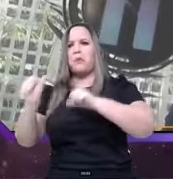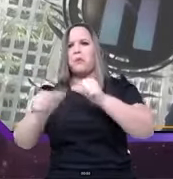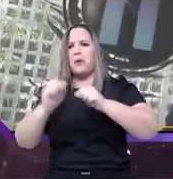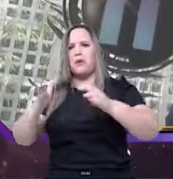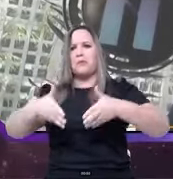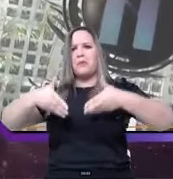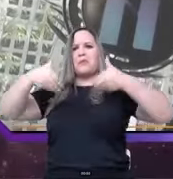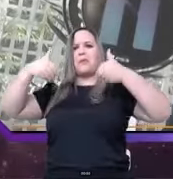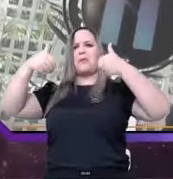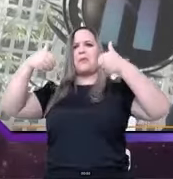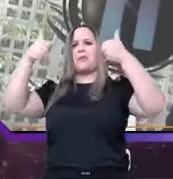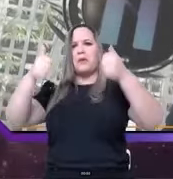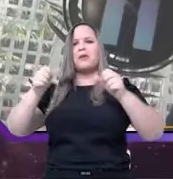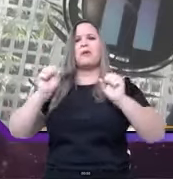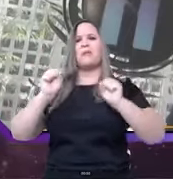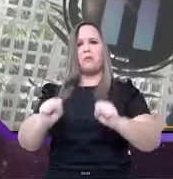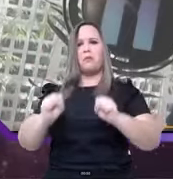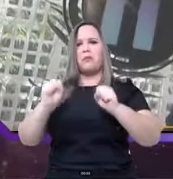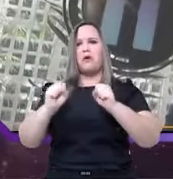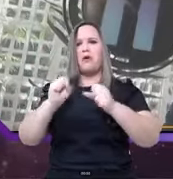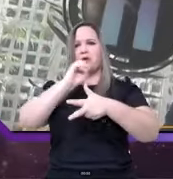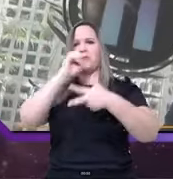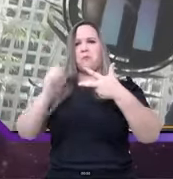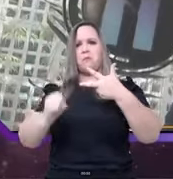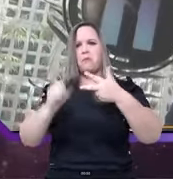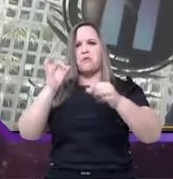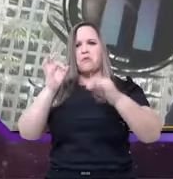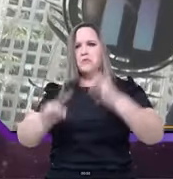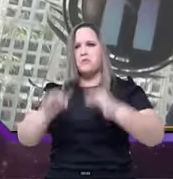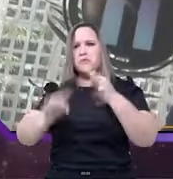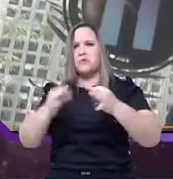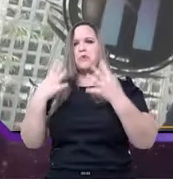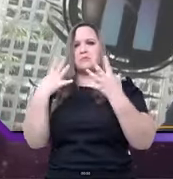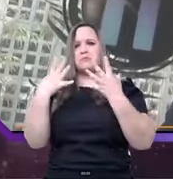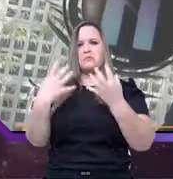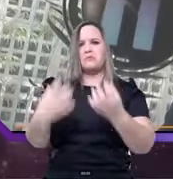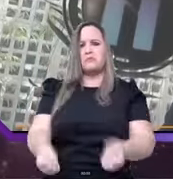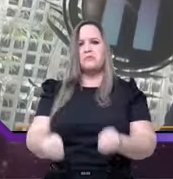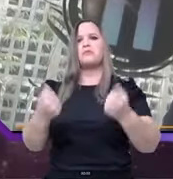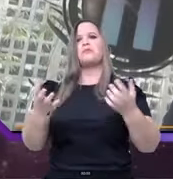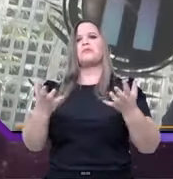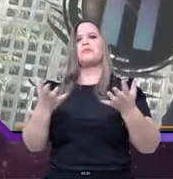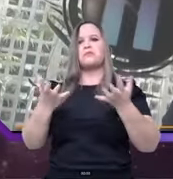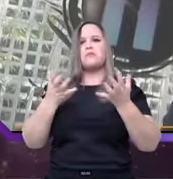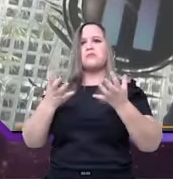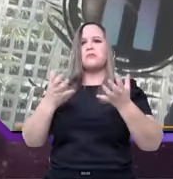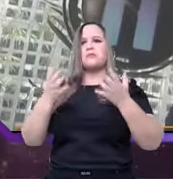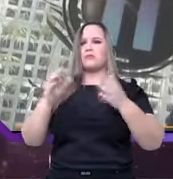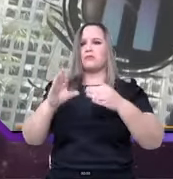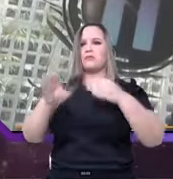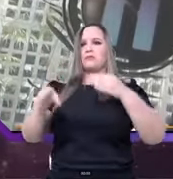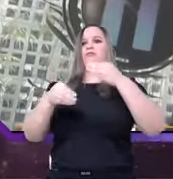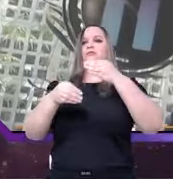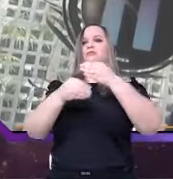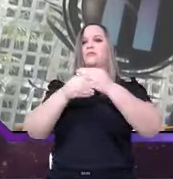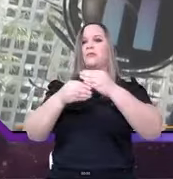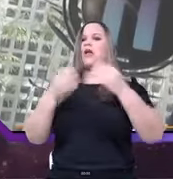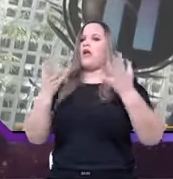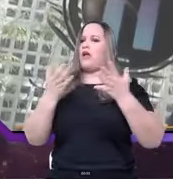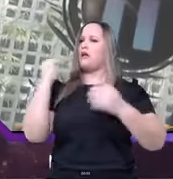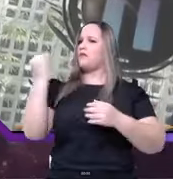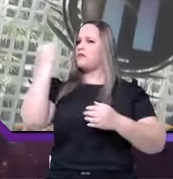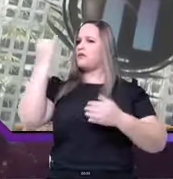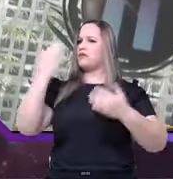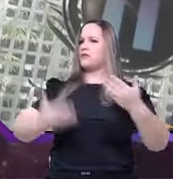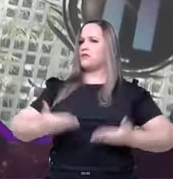ser implementadas pelo Poder Judiciário. Eu ressalvo que é muito importante aos servidores e